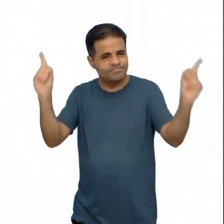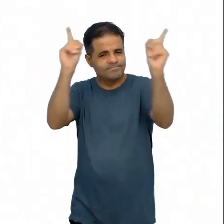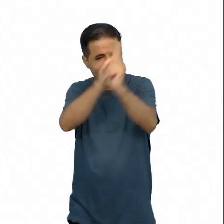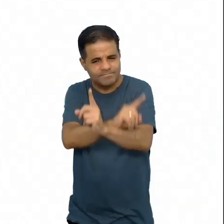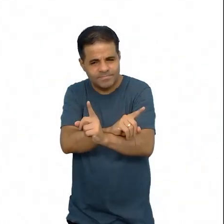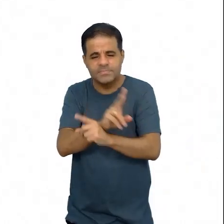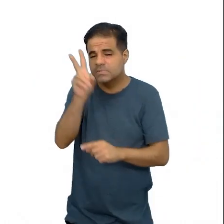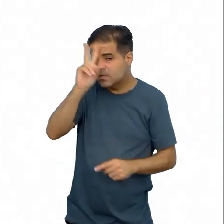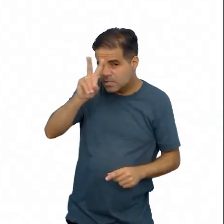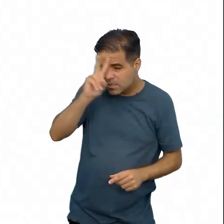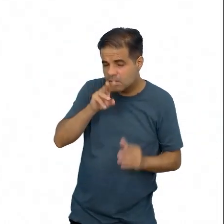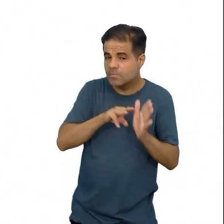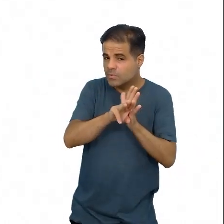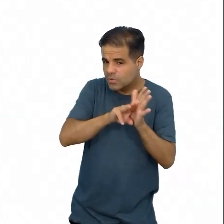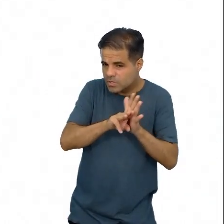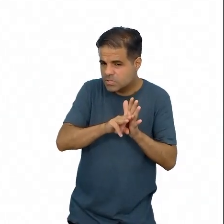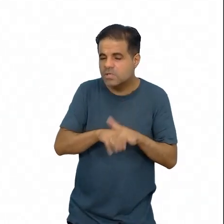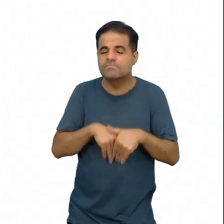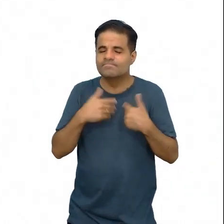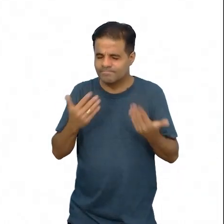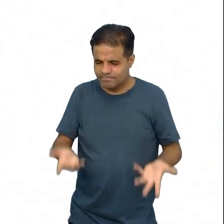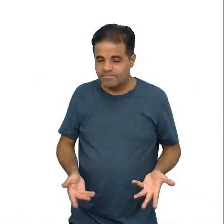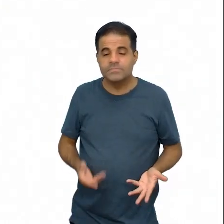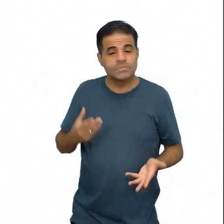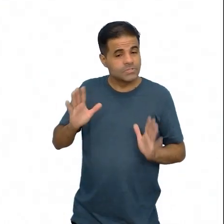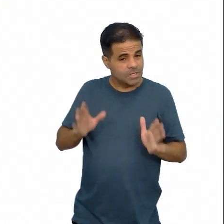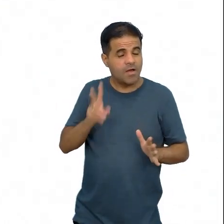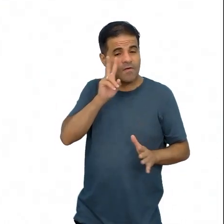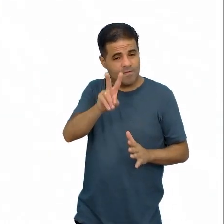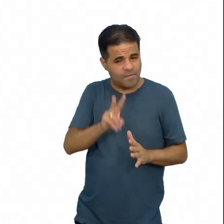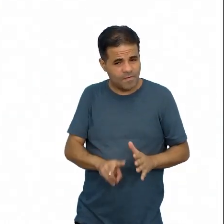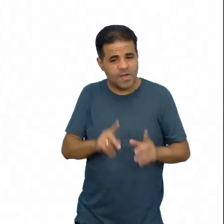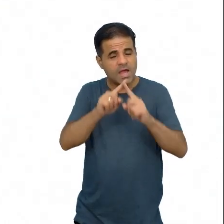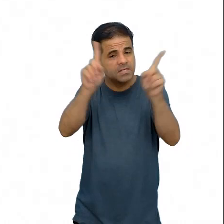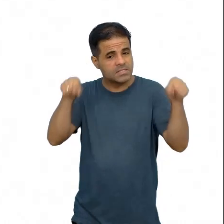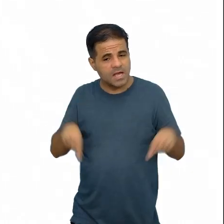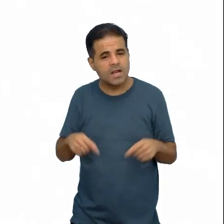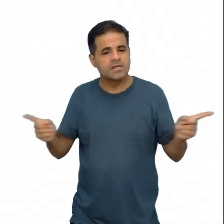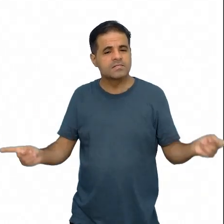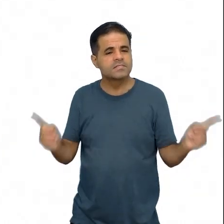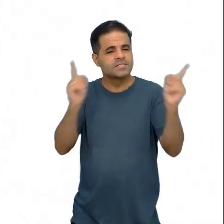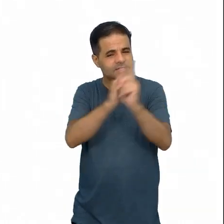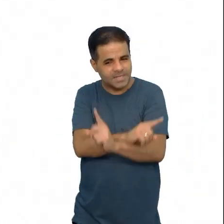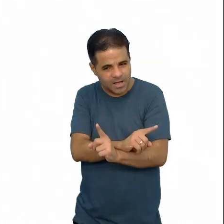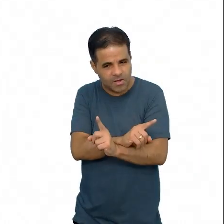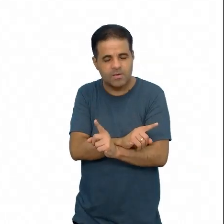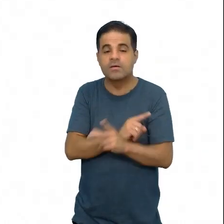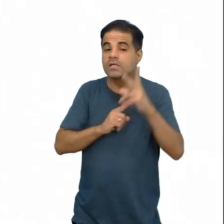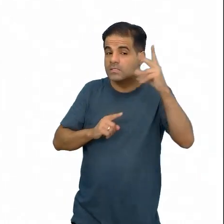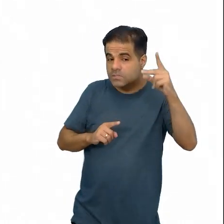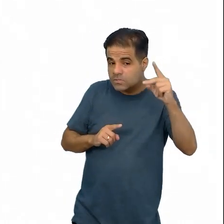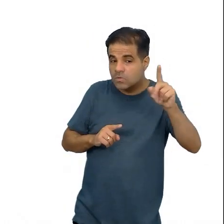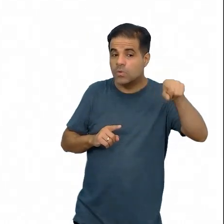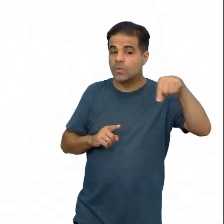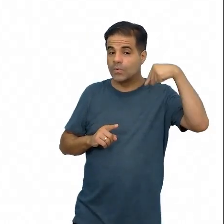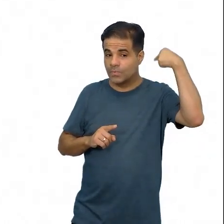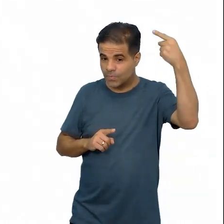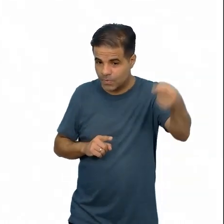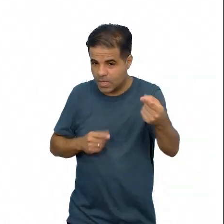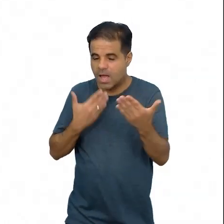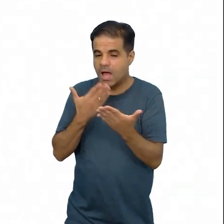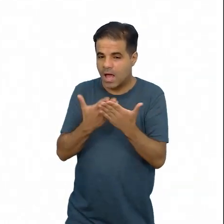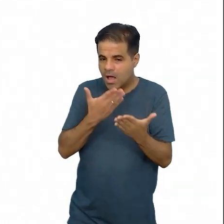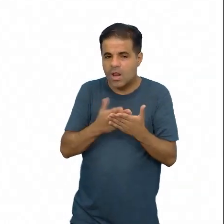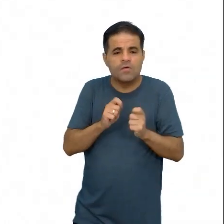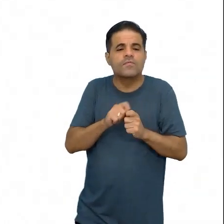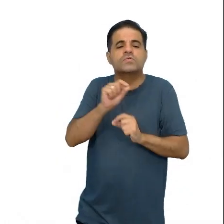das nossas metodologias ativas? Olha só, nós estamos já vendo essa sala de aula invertida. Aí, como segundo momento, durante a aula, o que